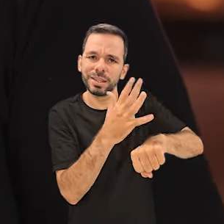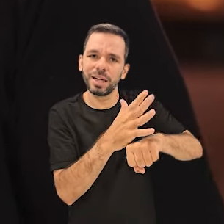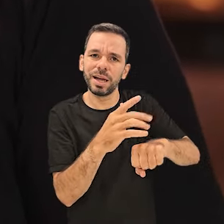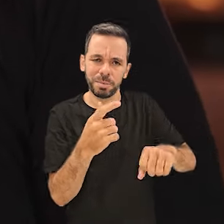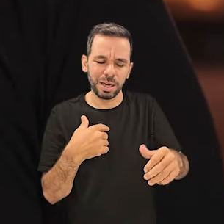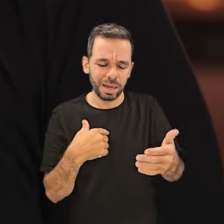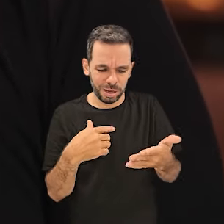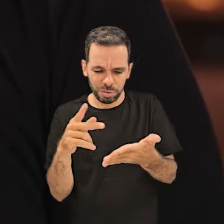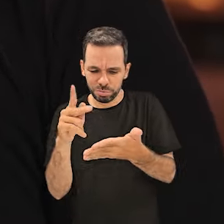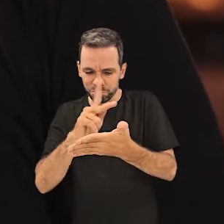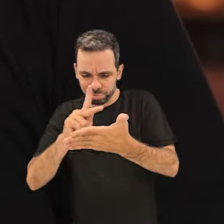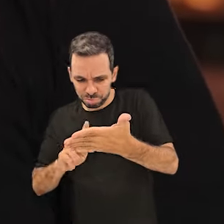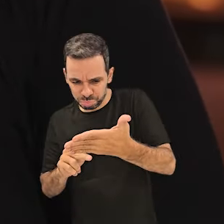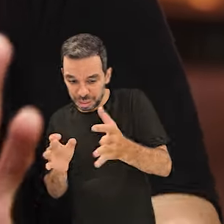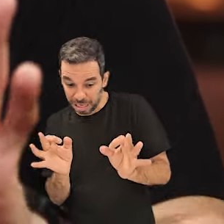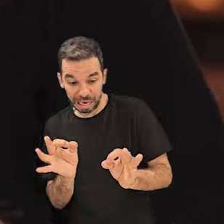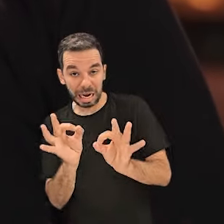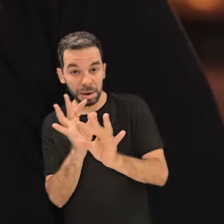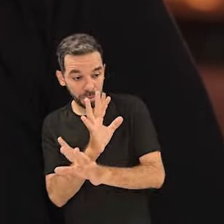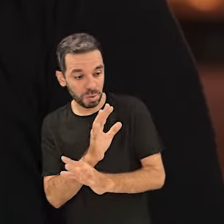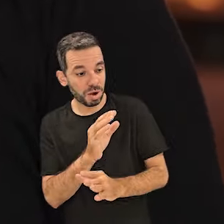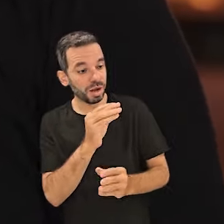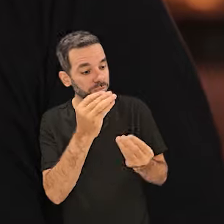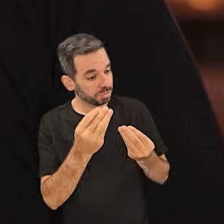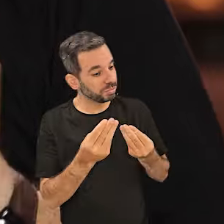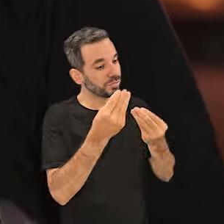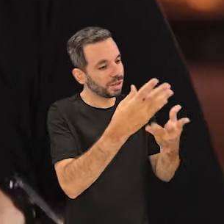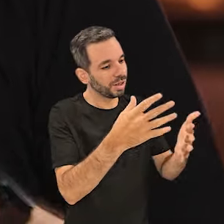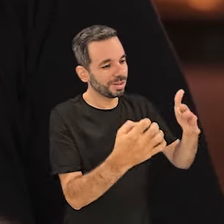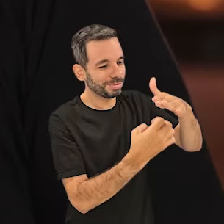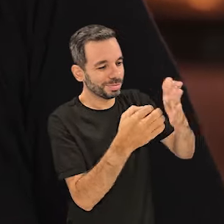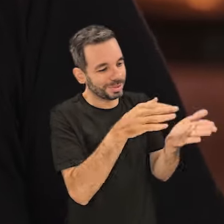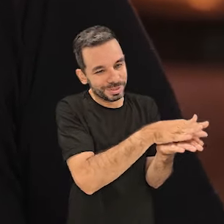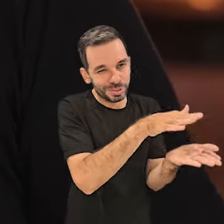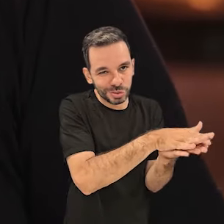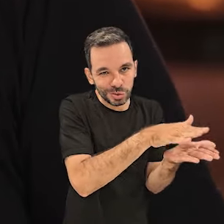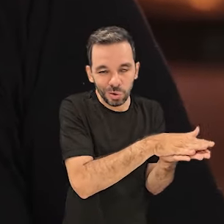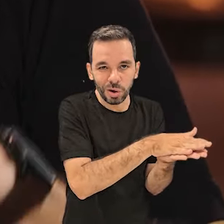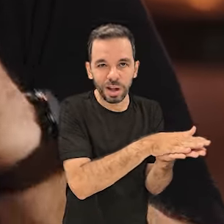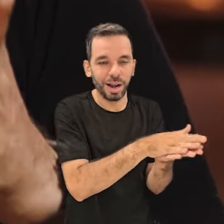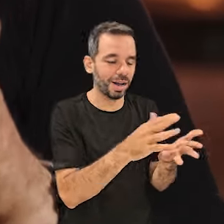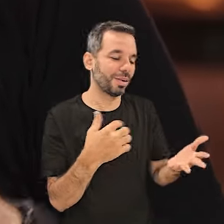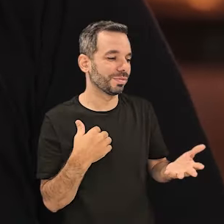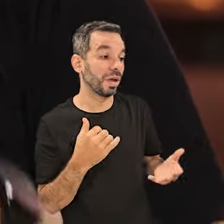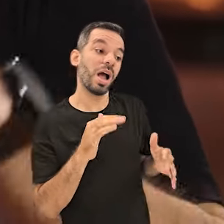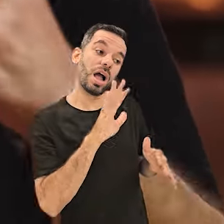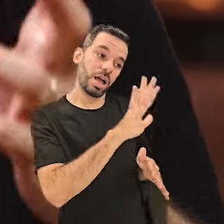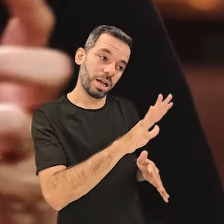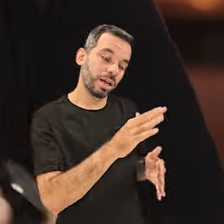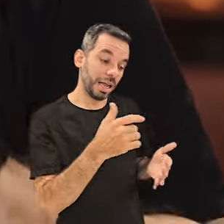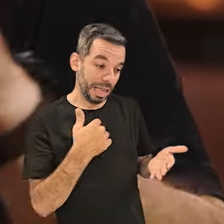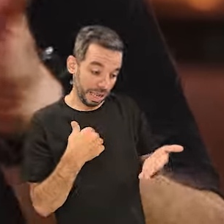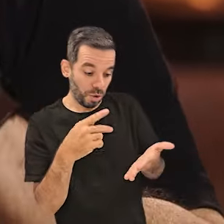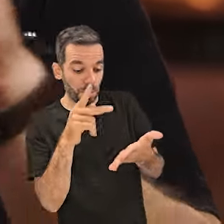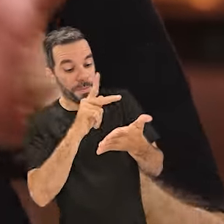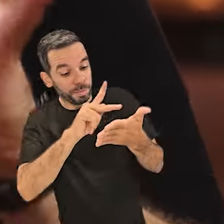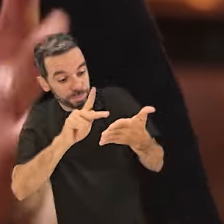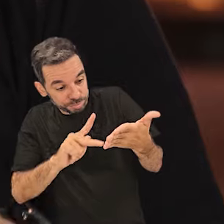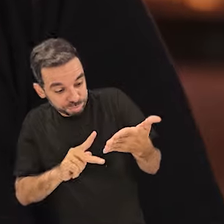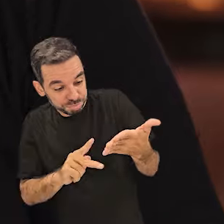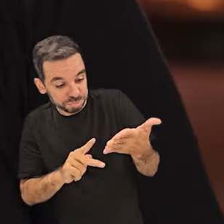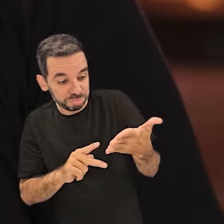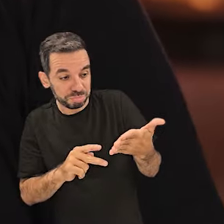eu entreguei para a editora. Agora é com vocês, porque a minha parte foi feita com muito cuidado, né? Tem soneto, tem coisas